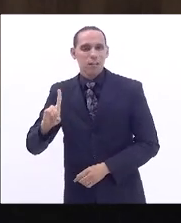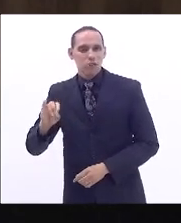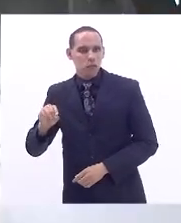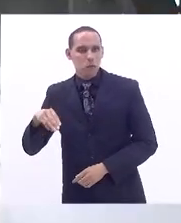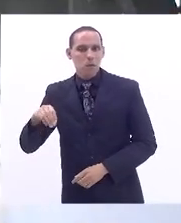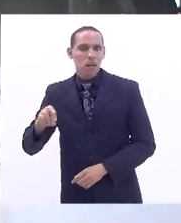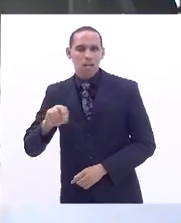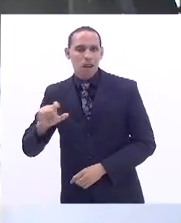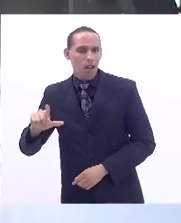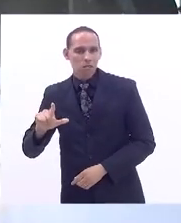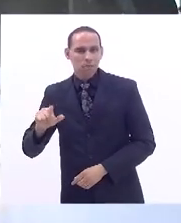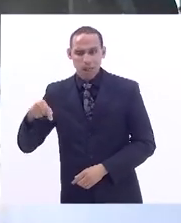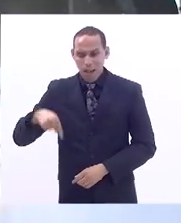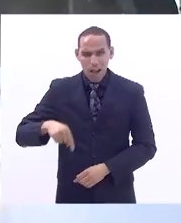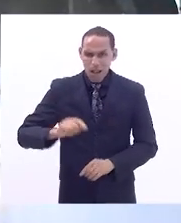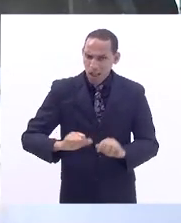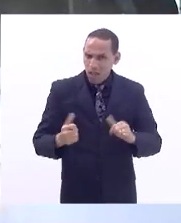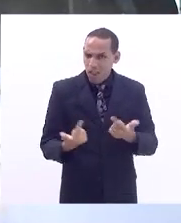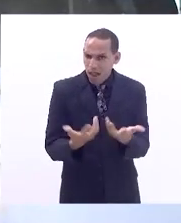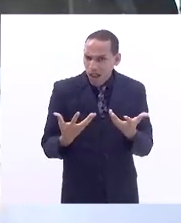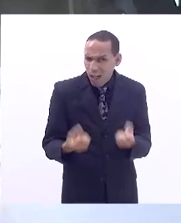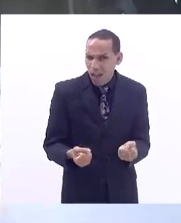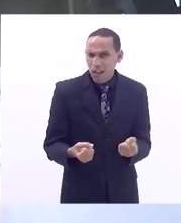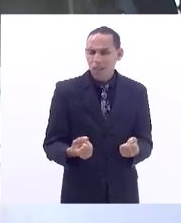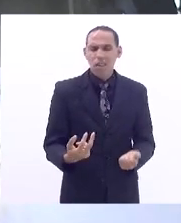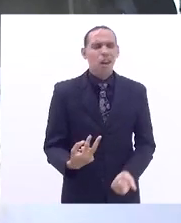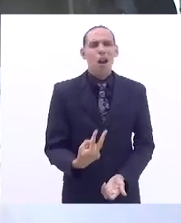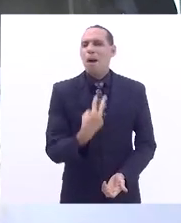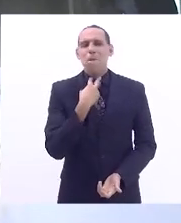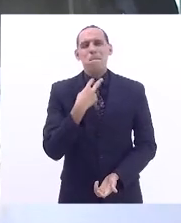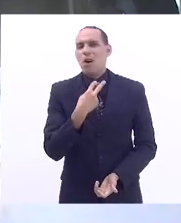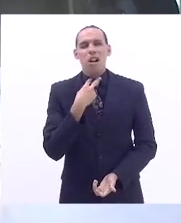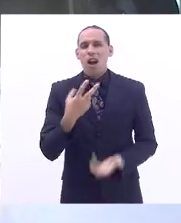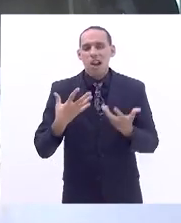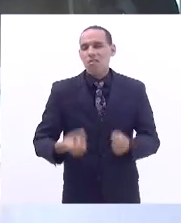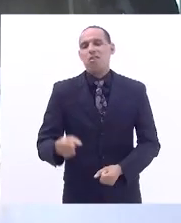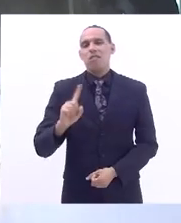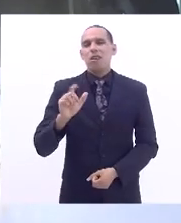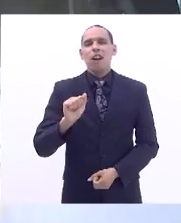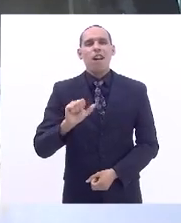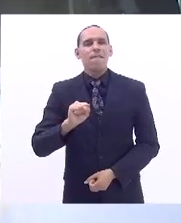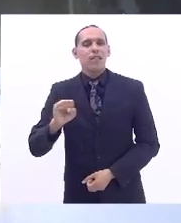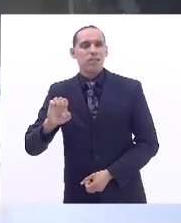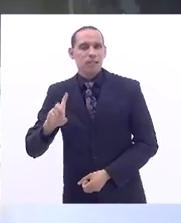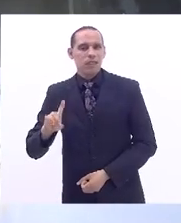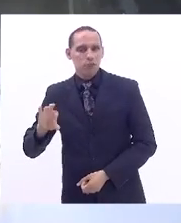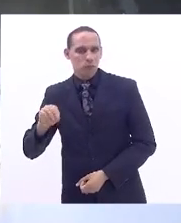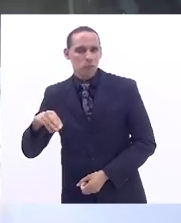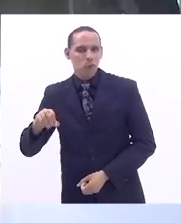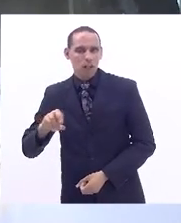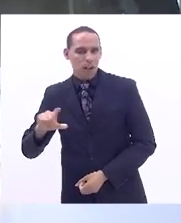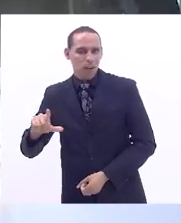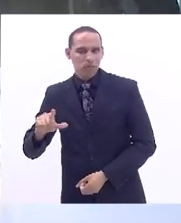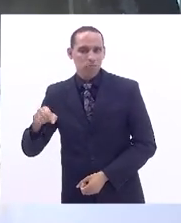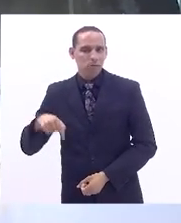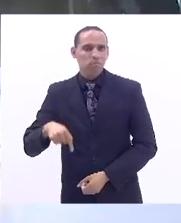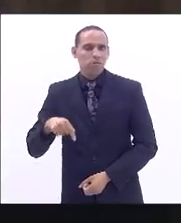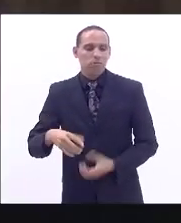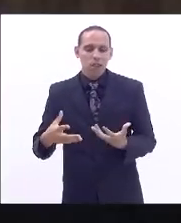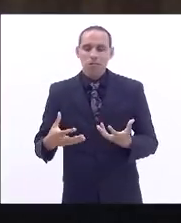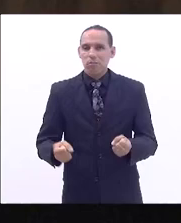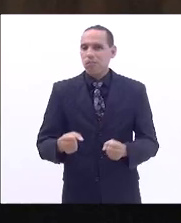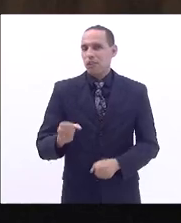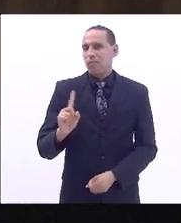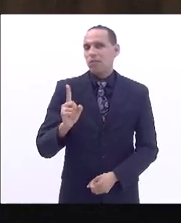não pode aceitar o assédio moral que tá sendo sofrido por essa casa